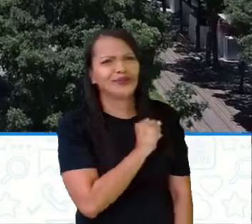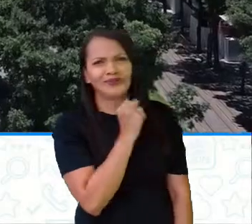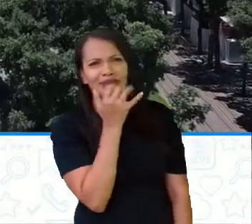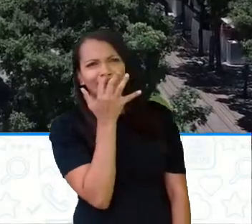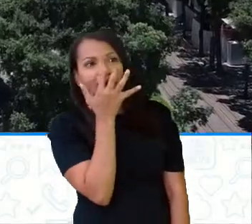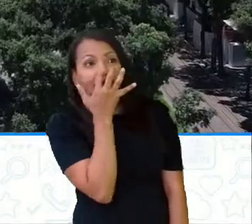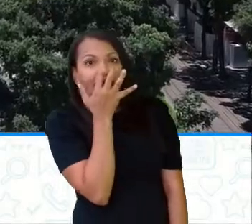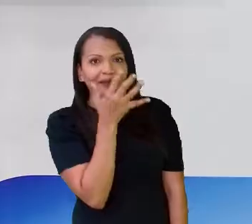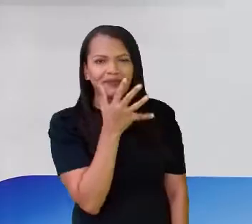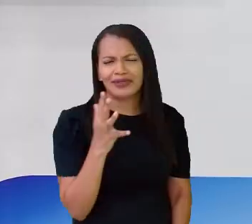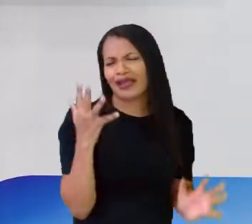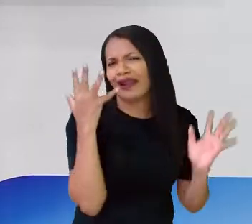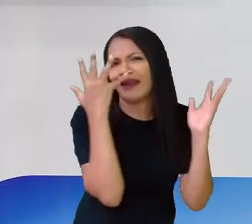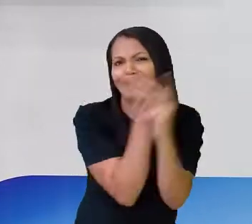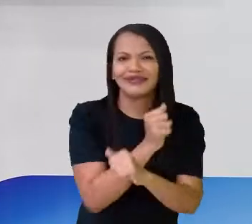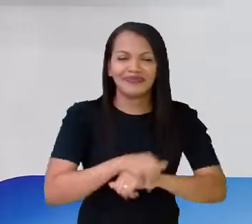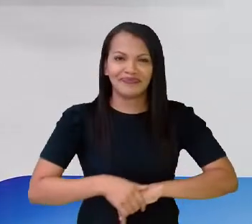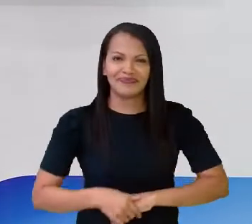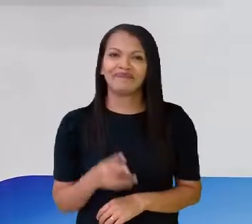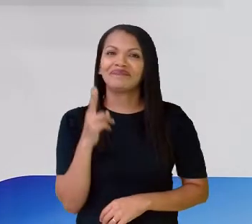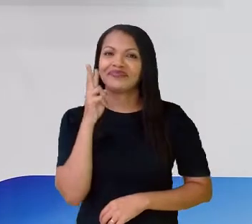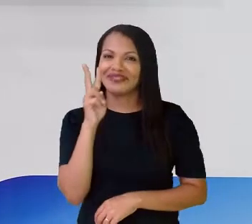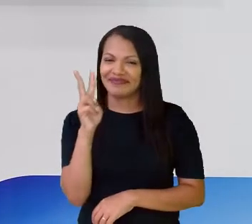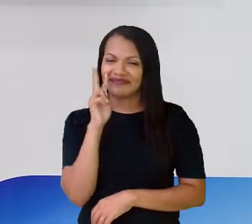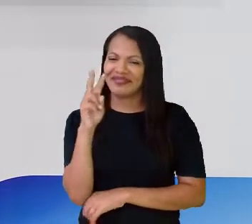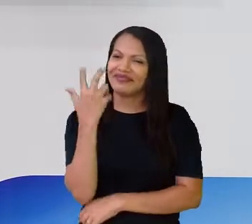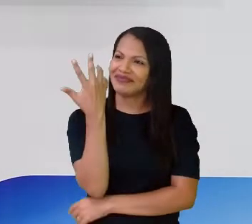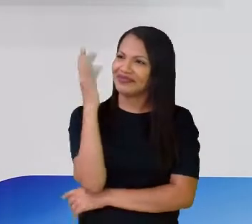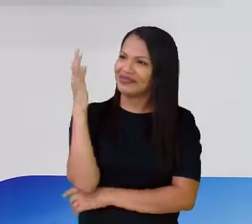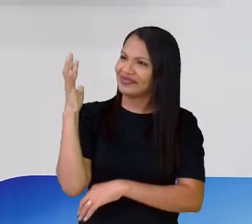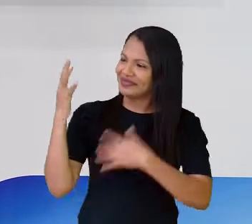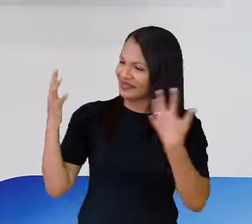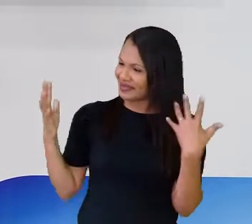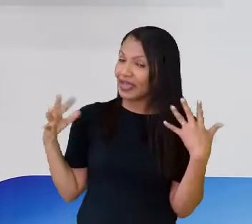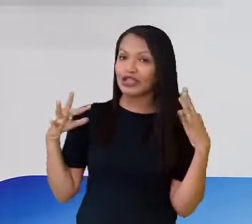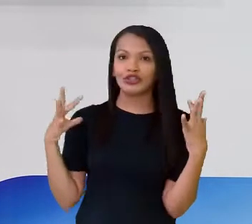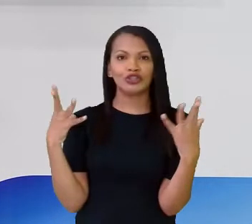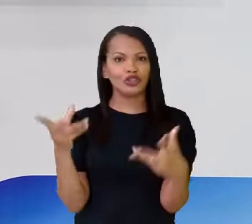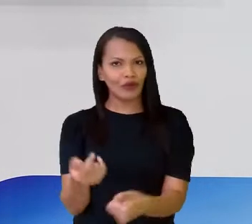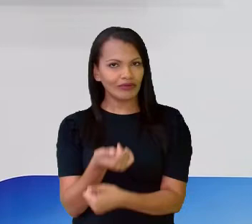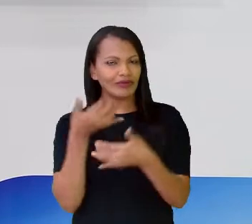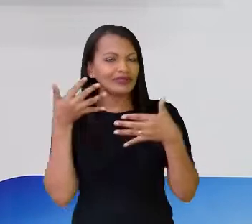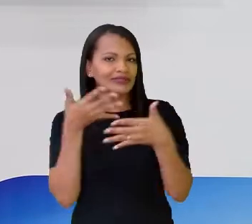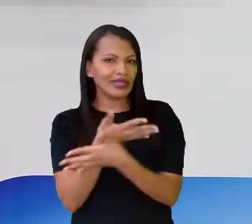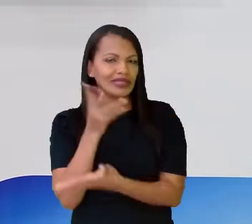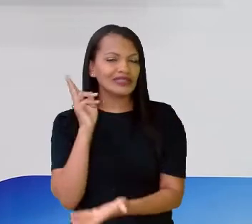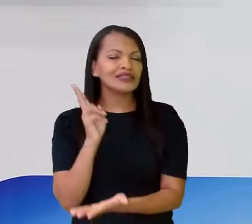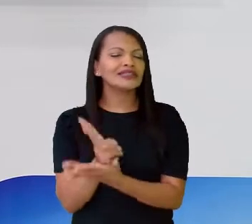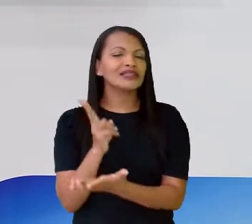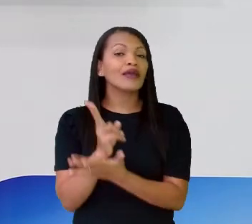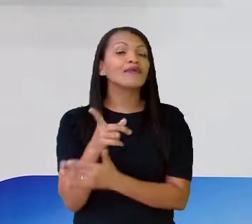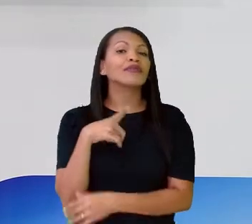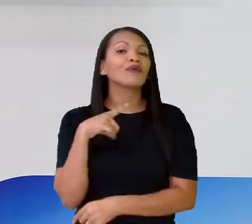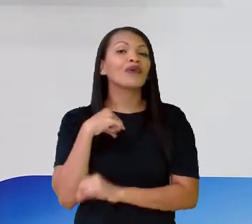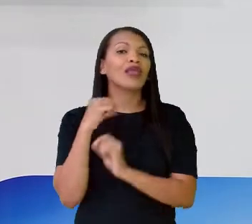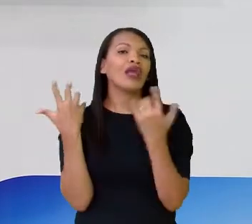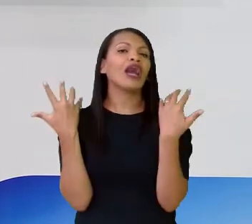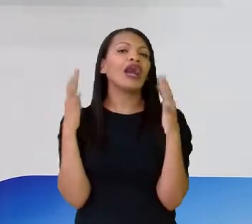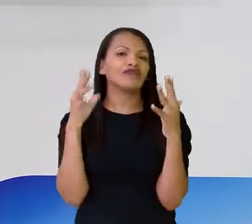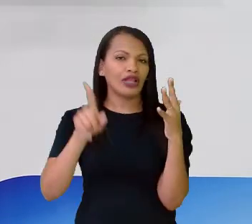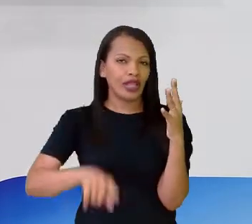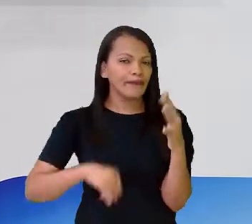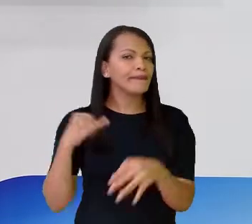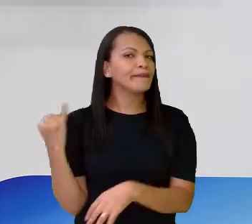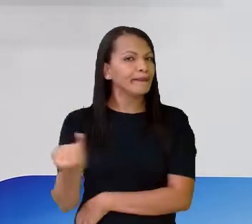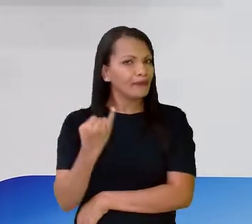gente felizmente vê muitas árvores, porque é o ideal de todas as cidades, elas sempre serem bastante arborizadas. A